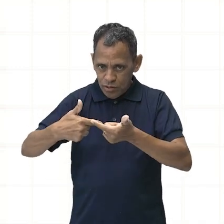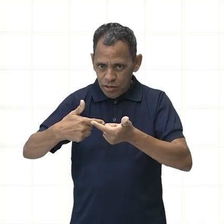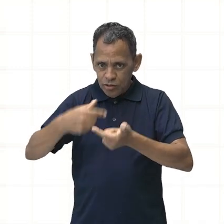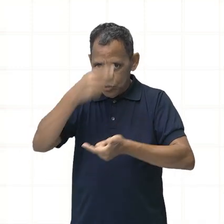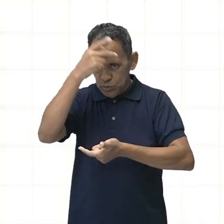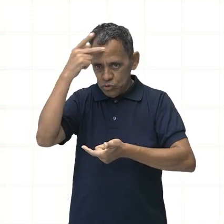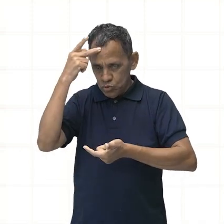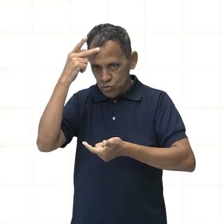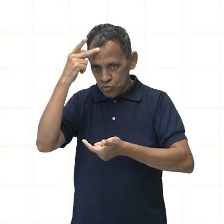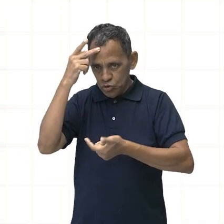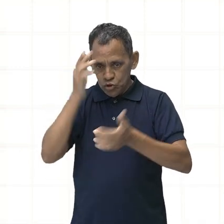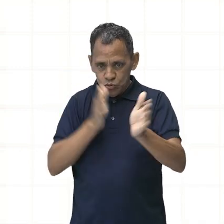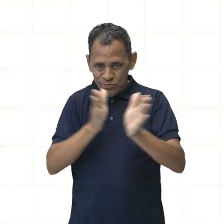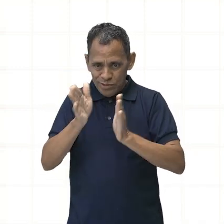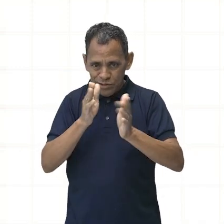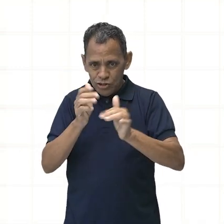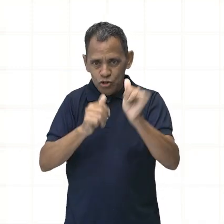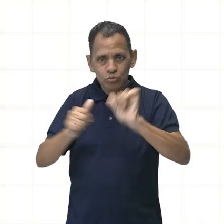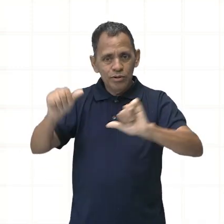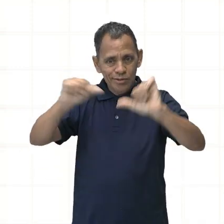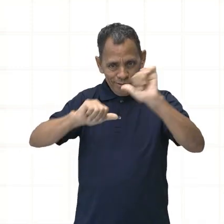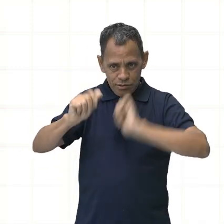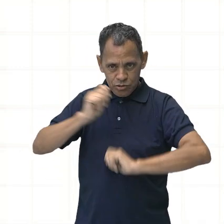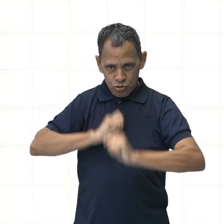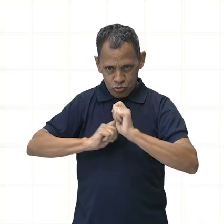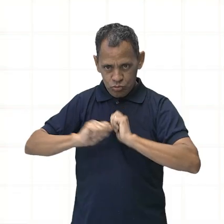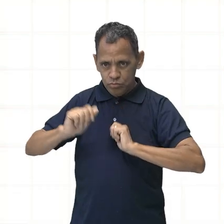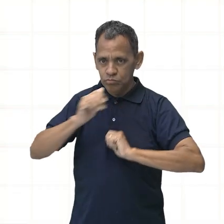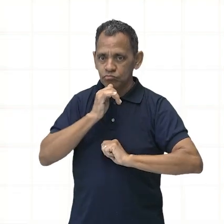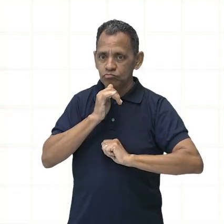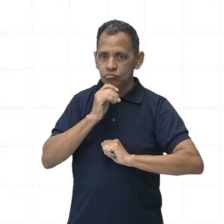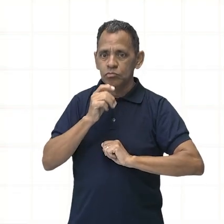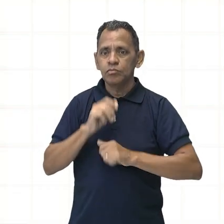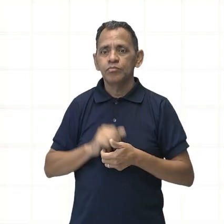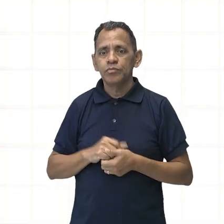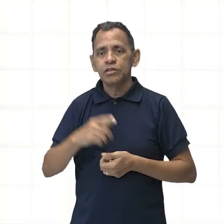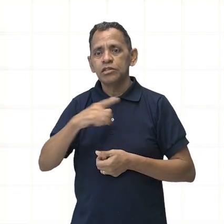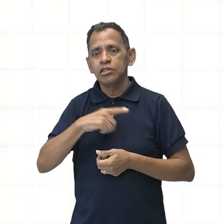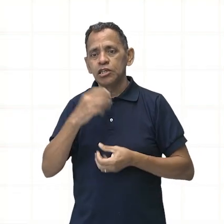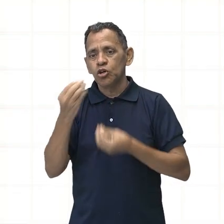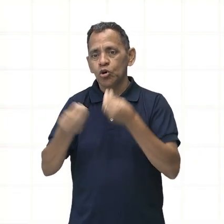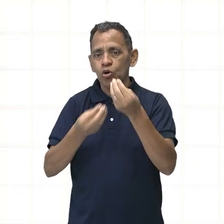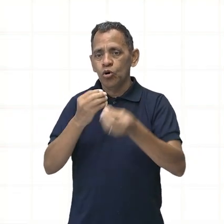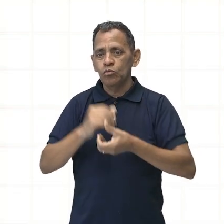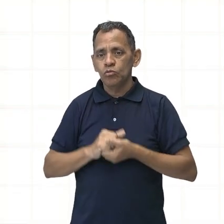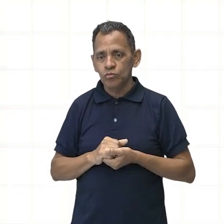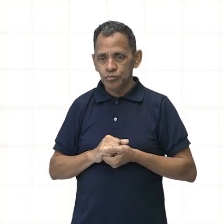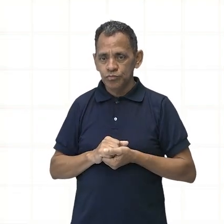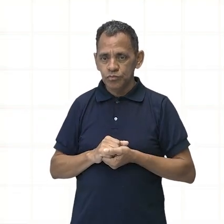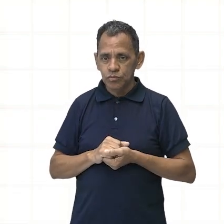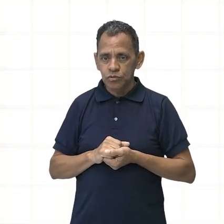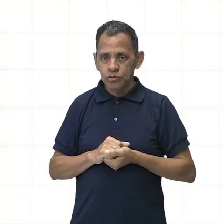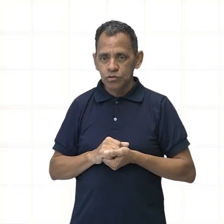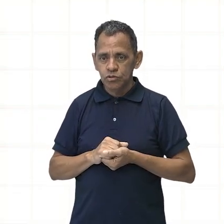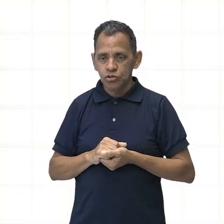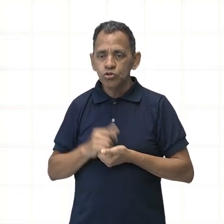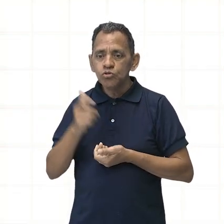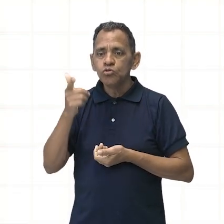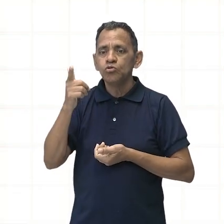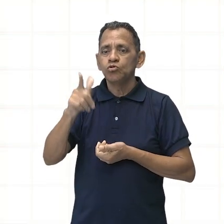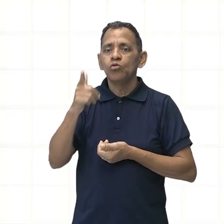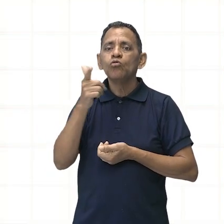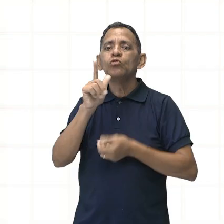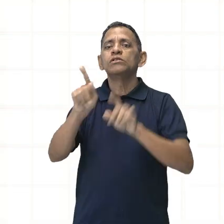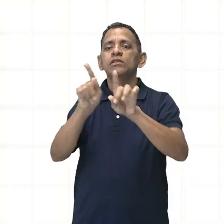durante uma crise econômica, por exemplo, eles tendem a ser recuperados com o fim